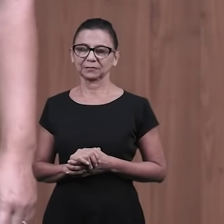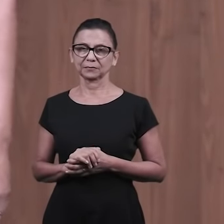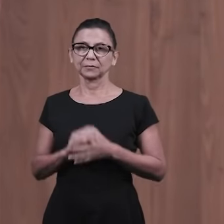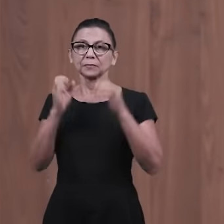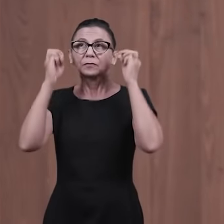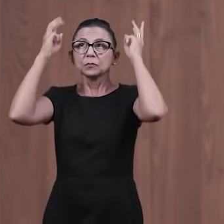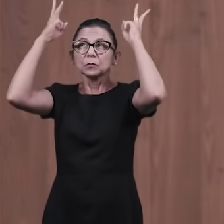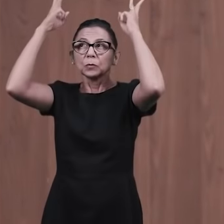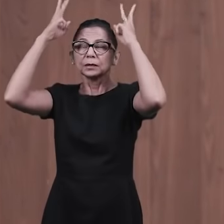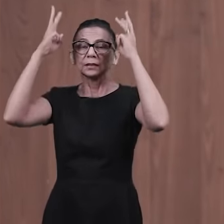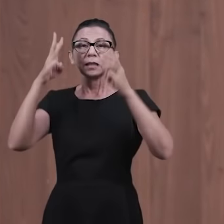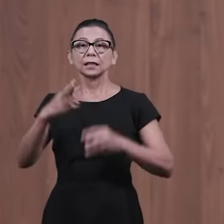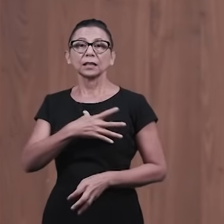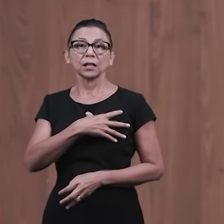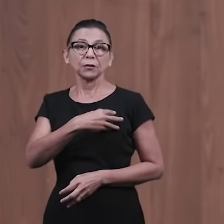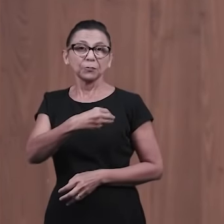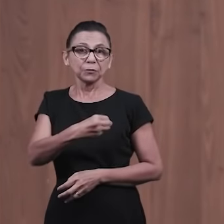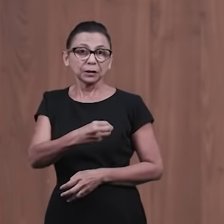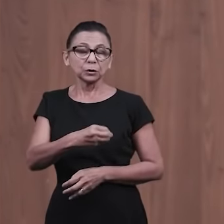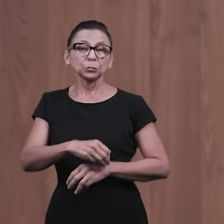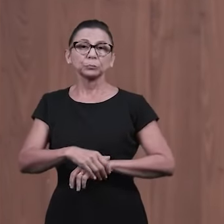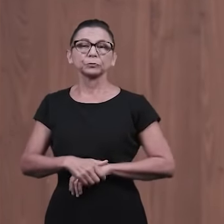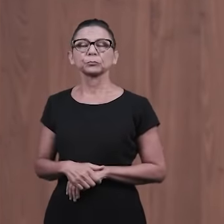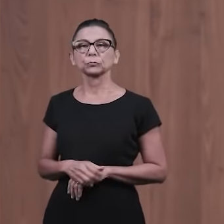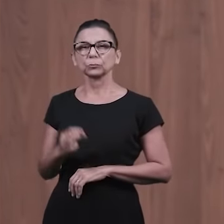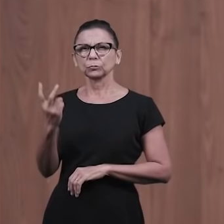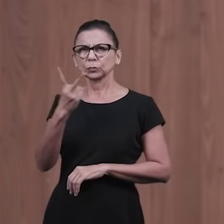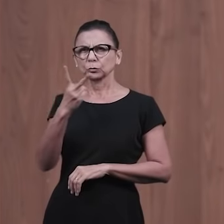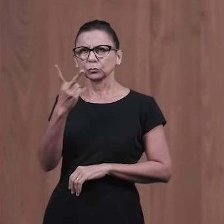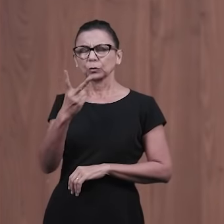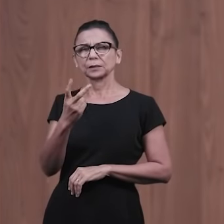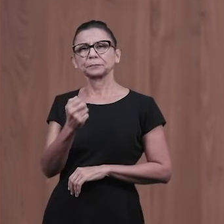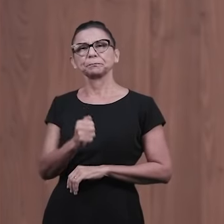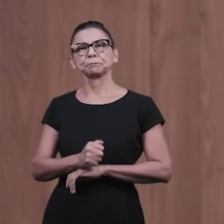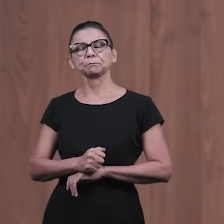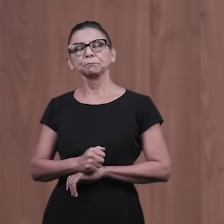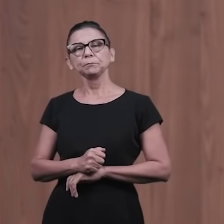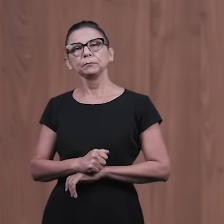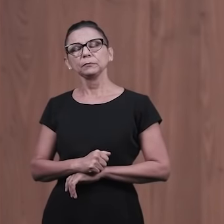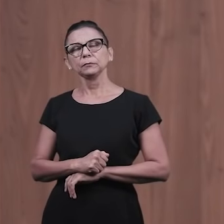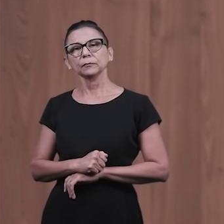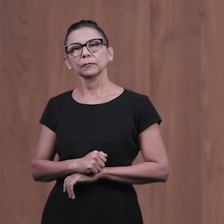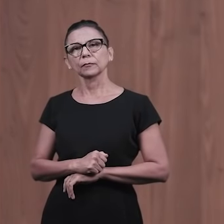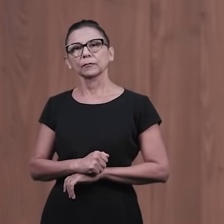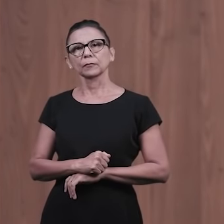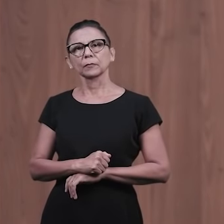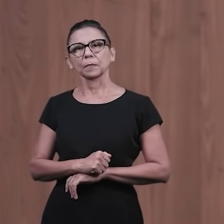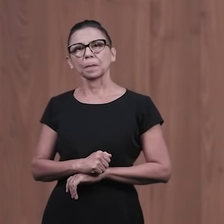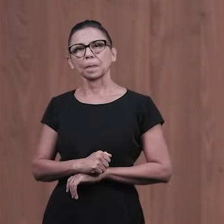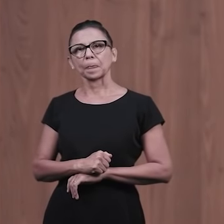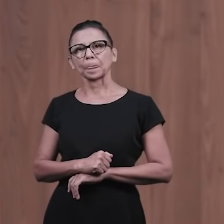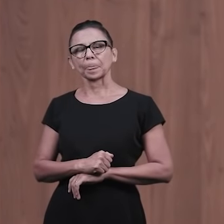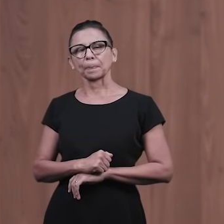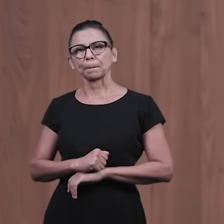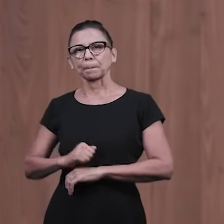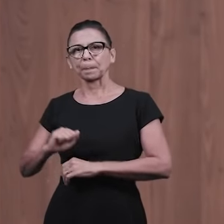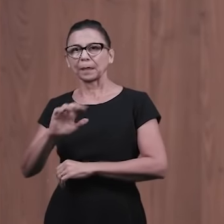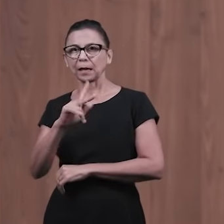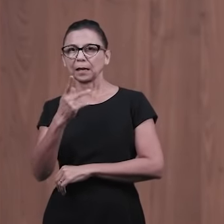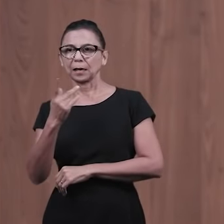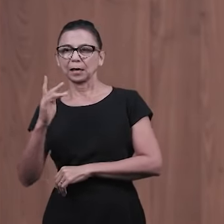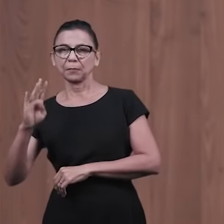E Moisés nasceu num período muito difícil, porque Faraó tinha determinado que todos os meninos